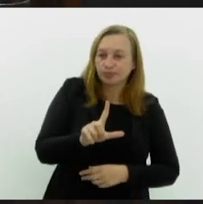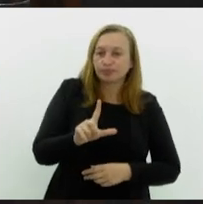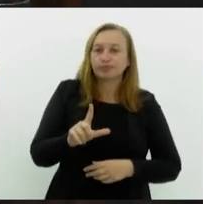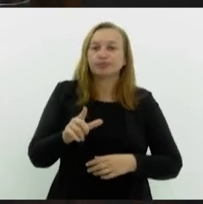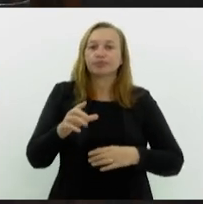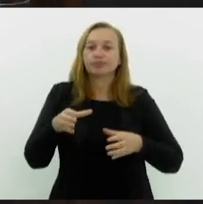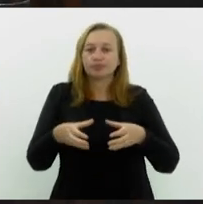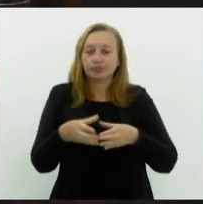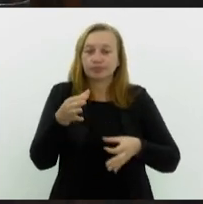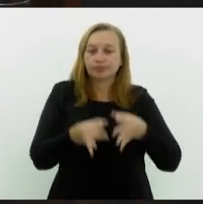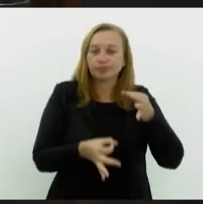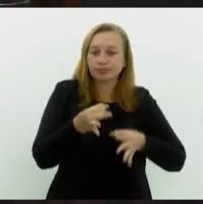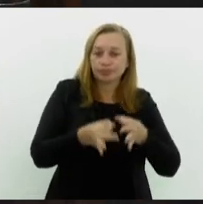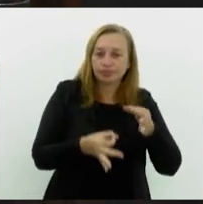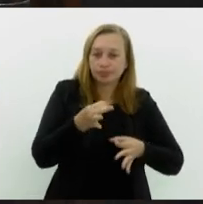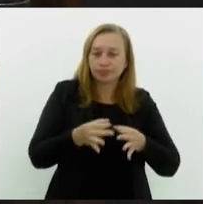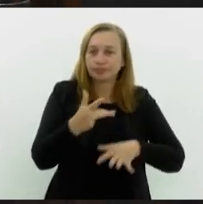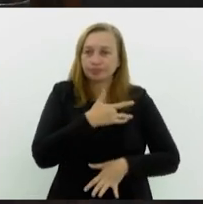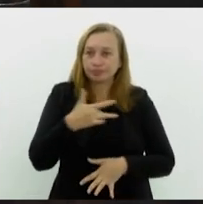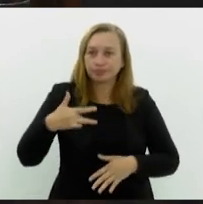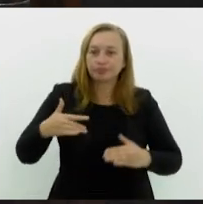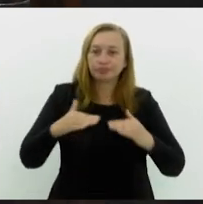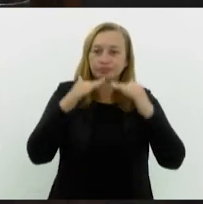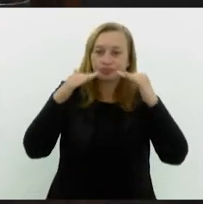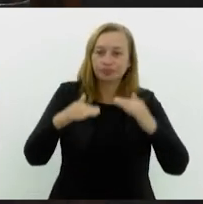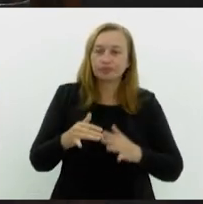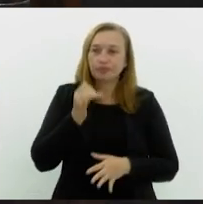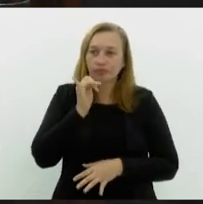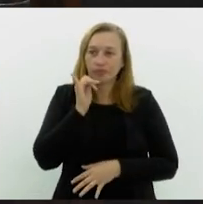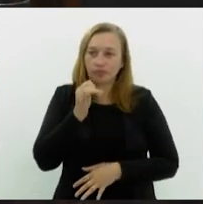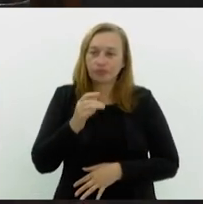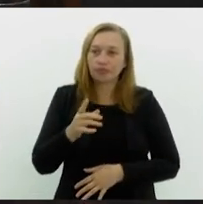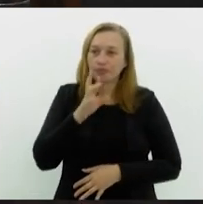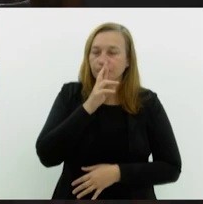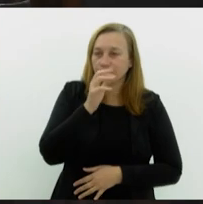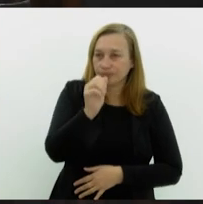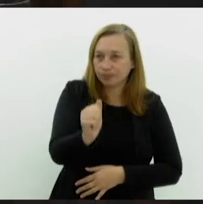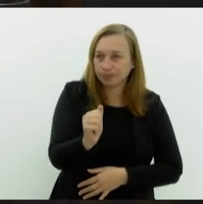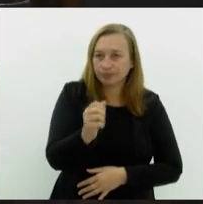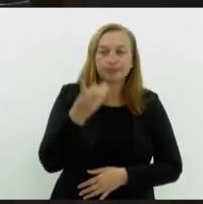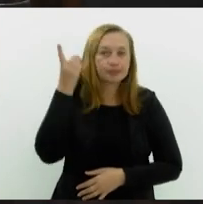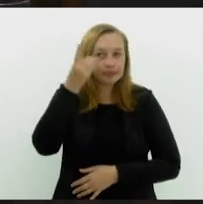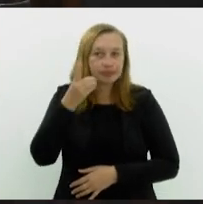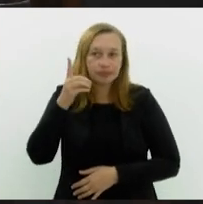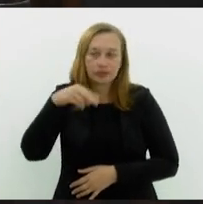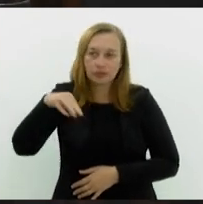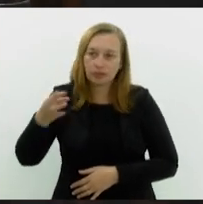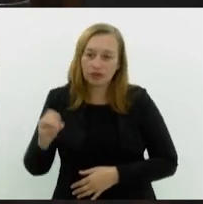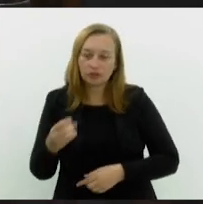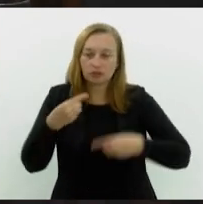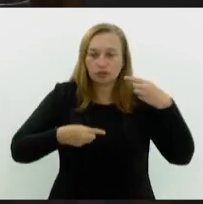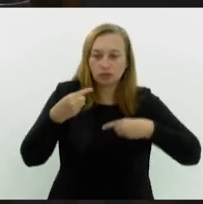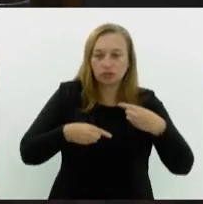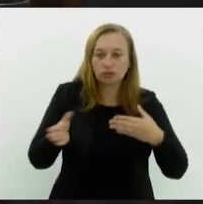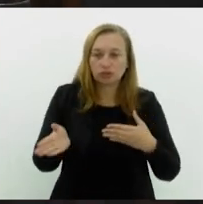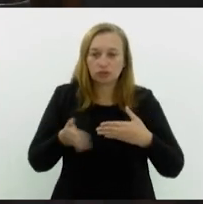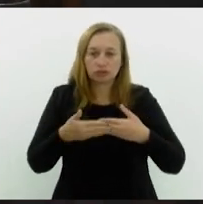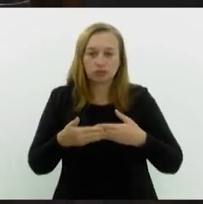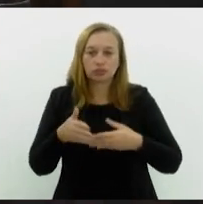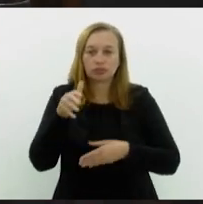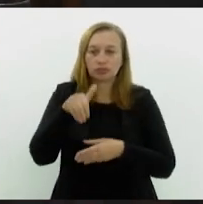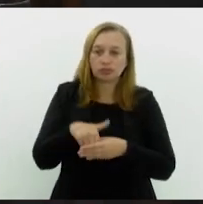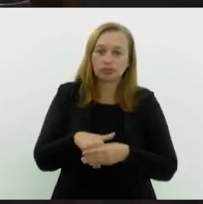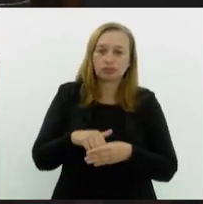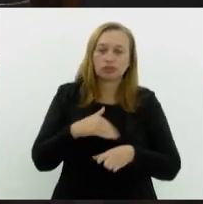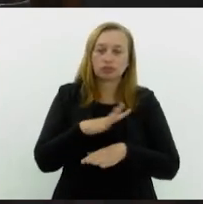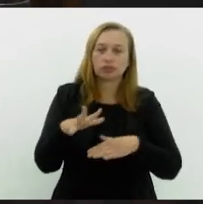pela legalidade, saúde favorável, relatores, deputado Rodrigo Amorim e Márcio Canella. Em discussão, não havendo quem queira discutir, encerrada a